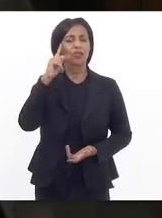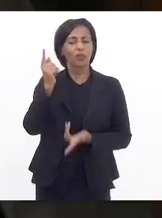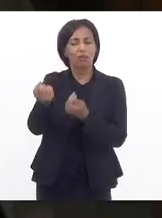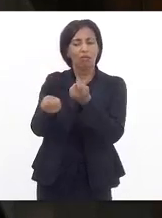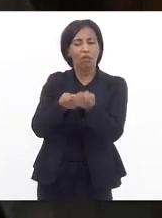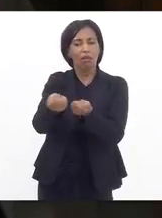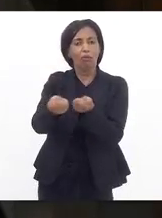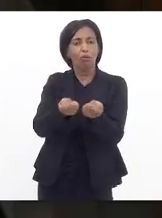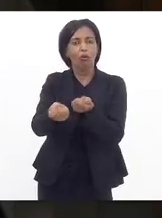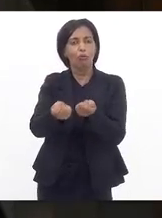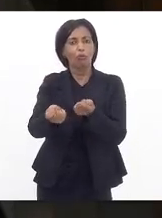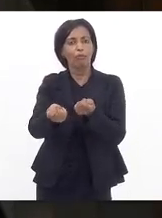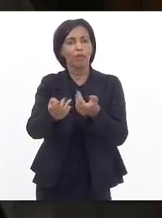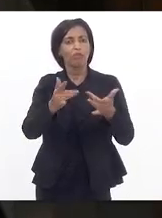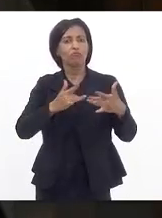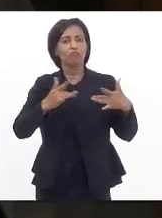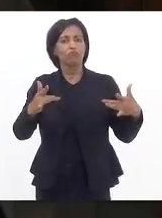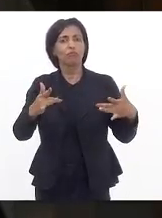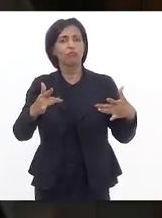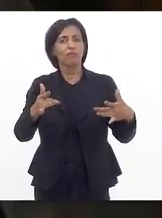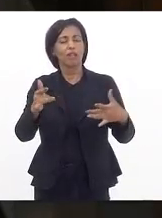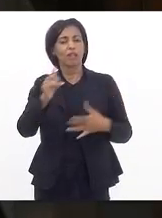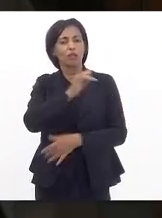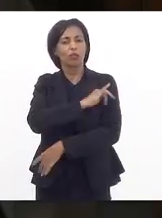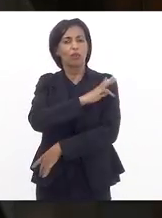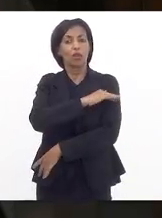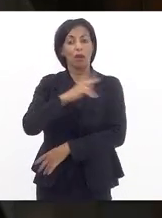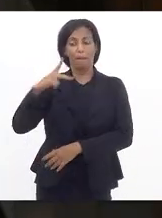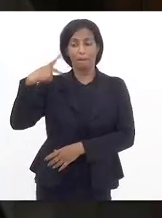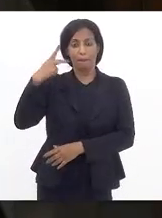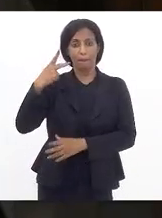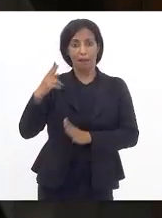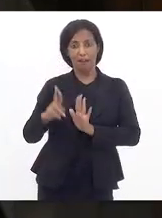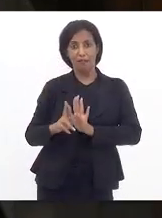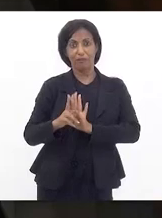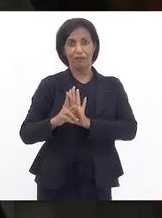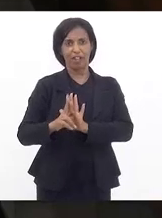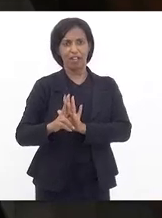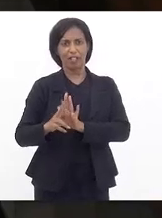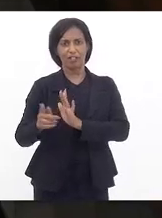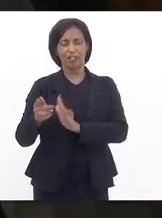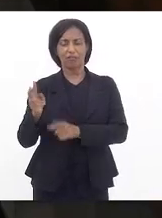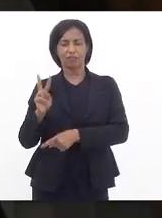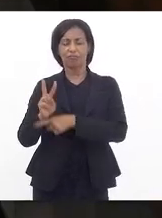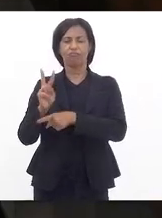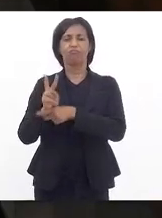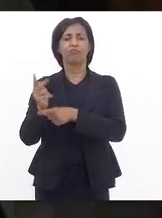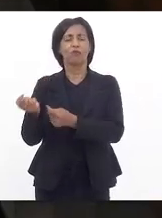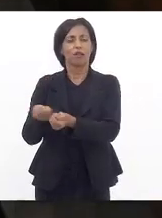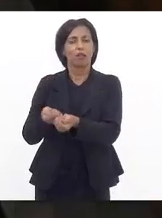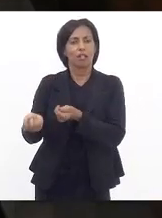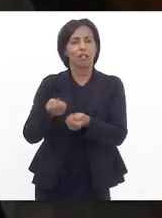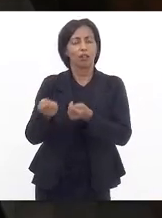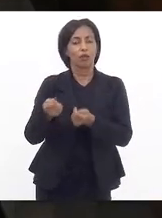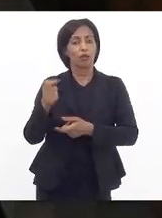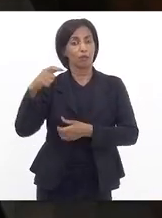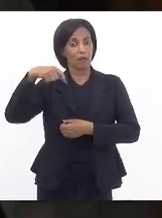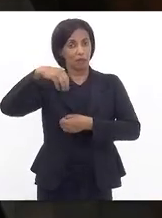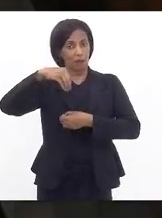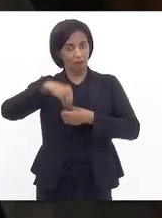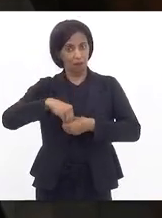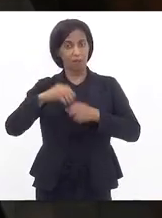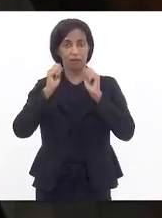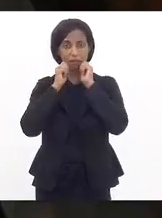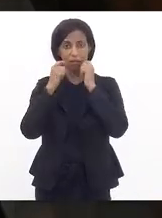no estado do Rio de Janeiro a frente parlamentar em defesa da economia Popular solidária que nós temos aqui na alerj